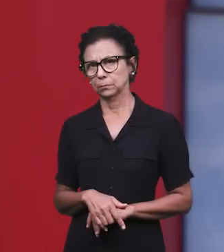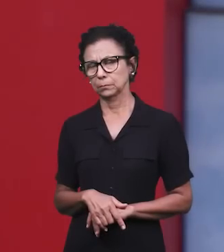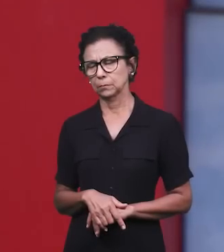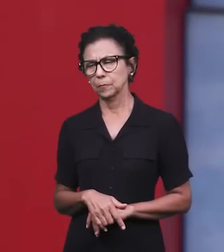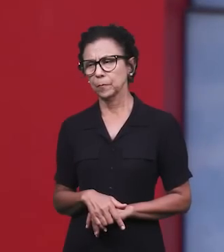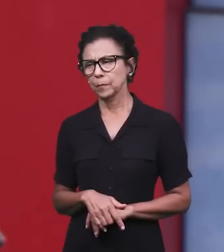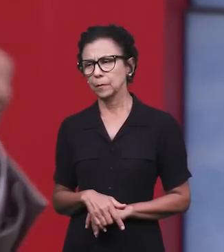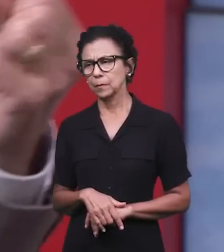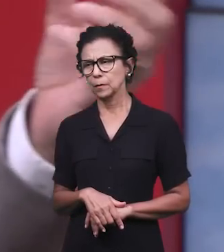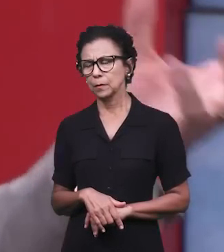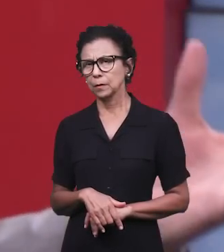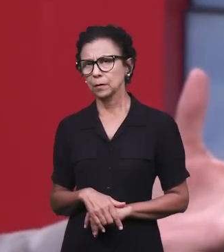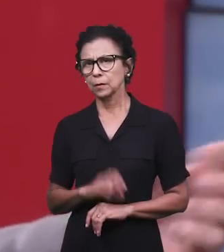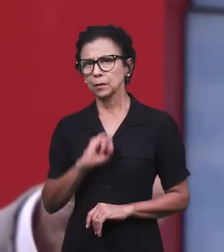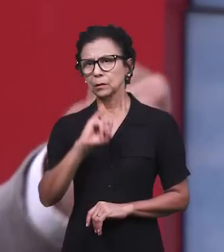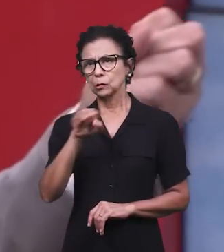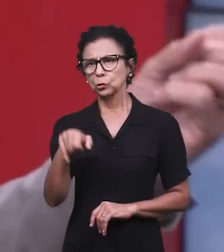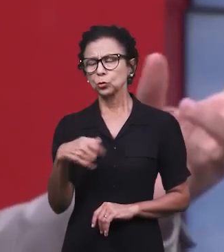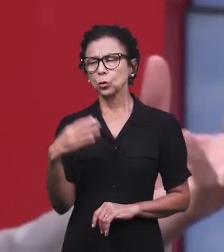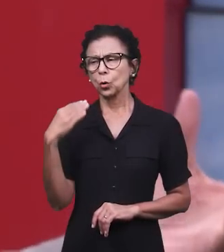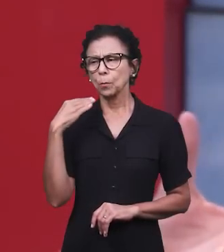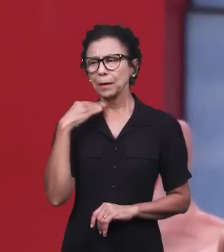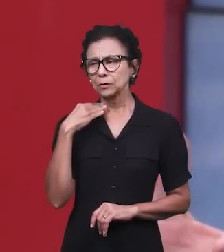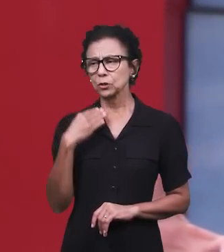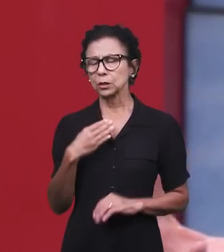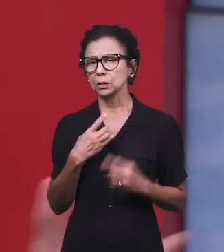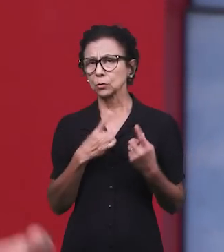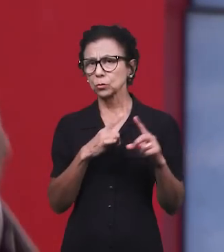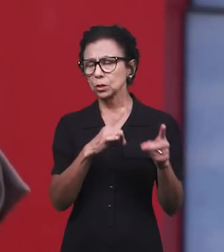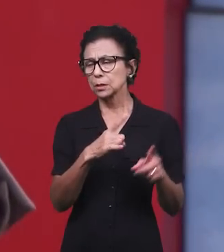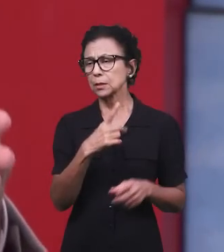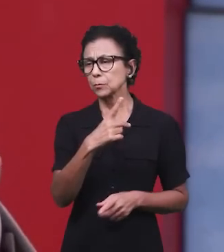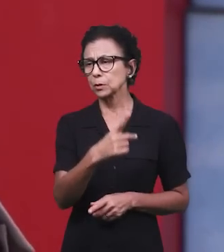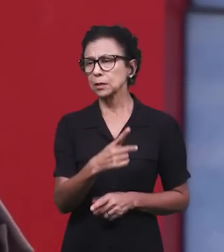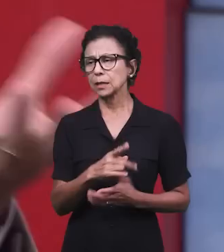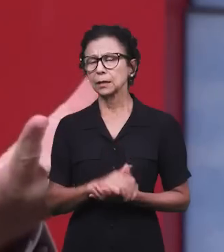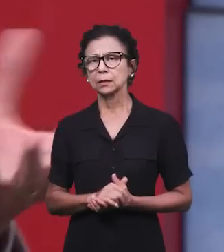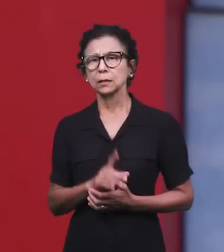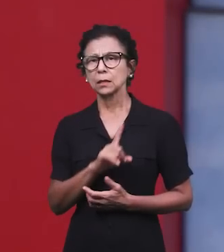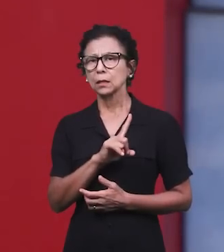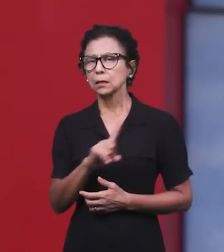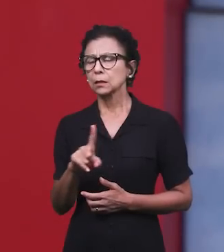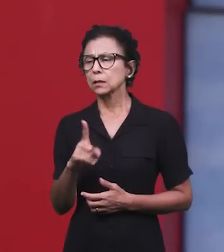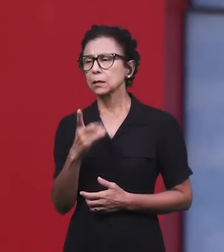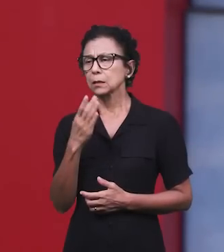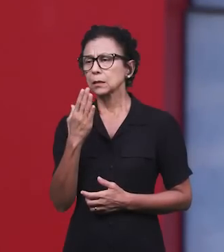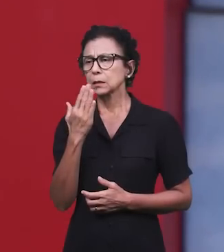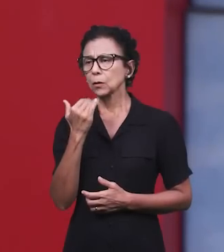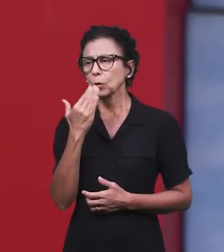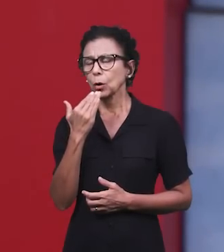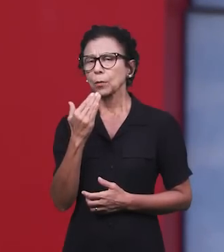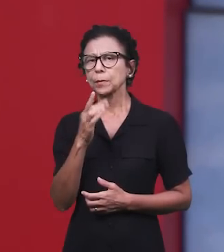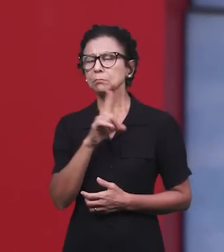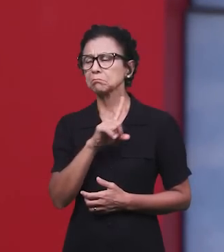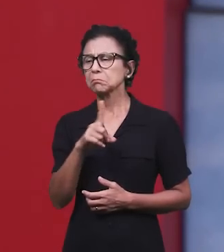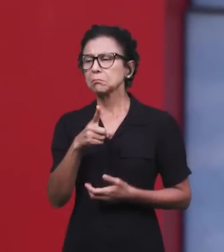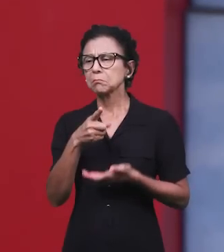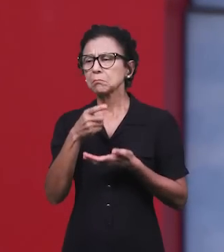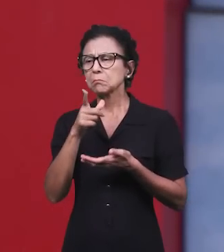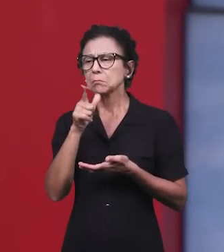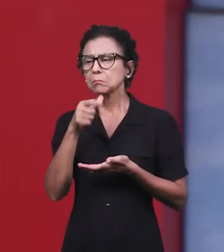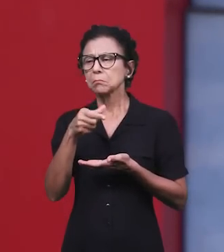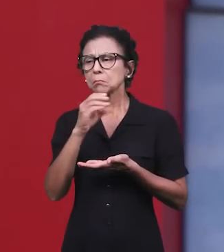João jejuam, não comem nem bebem, e os seus discípulos não fazem jejum?